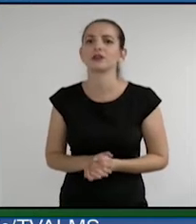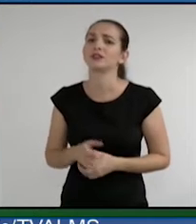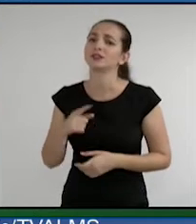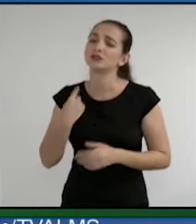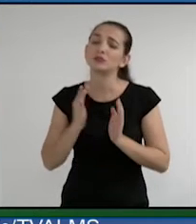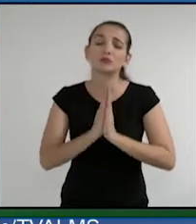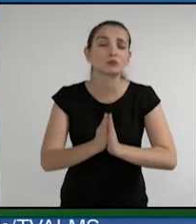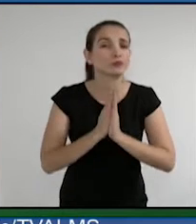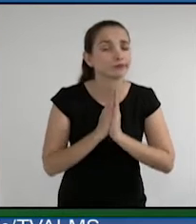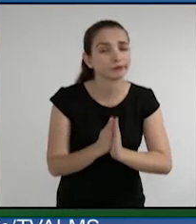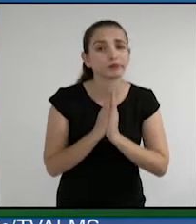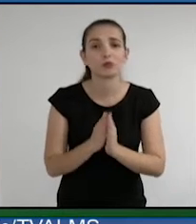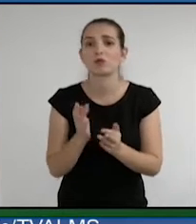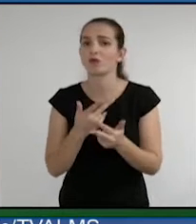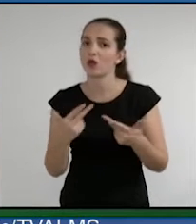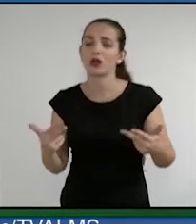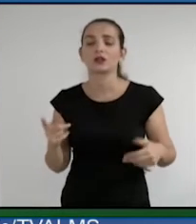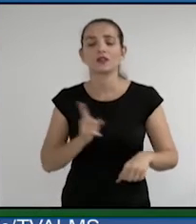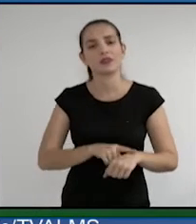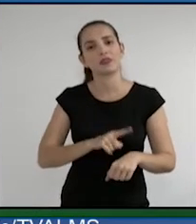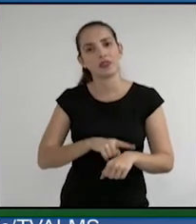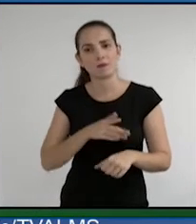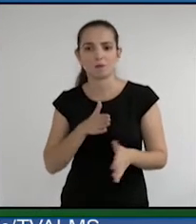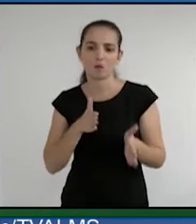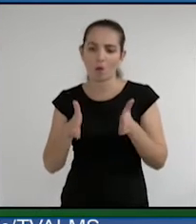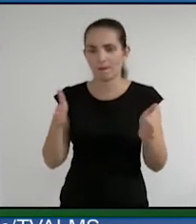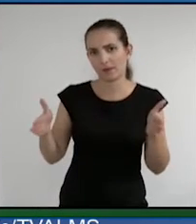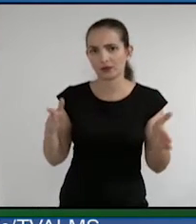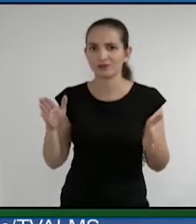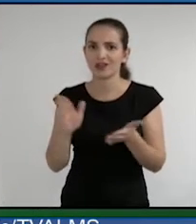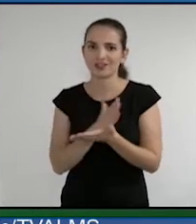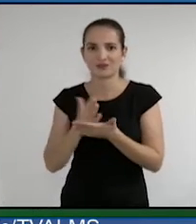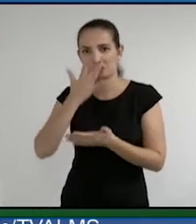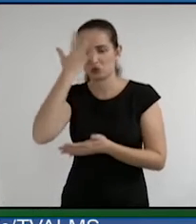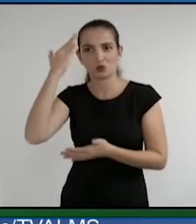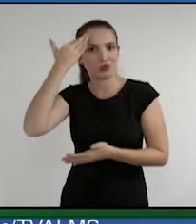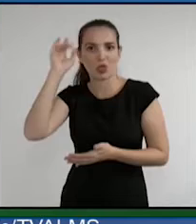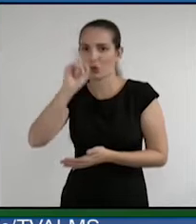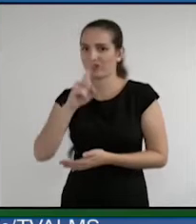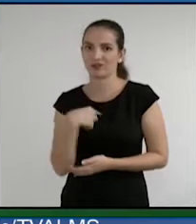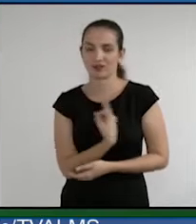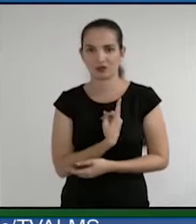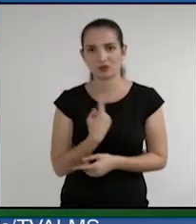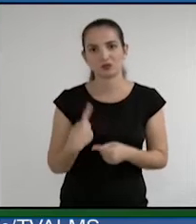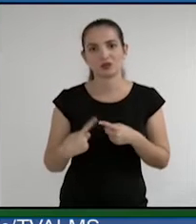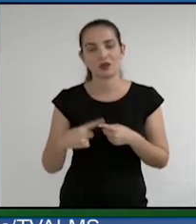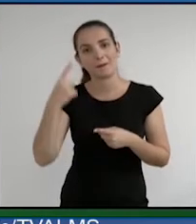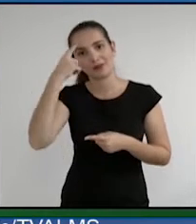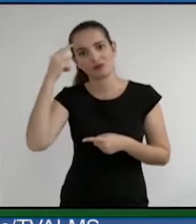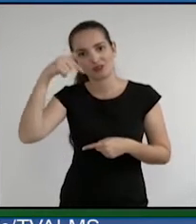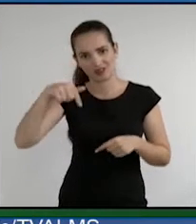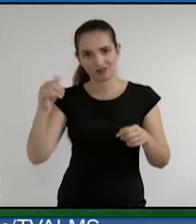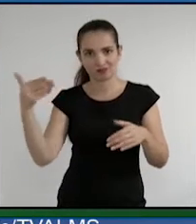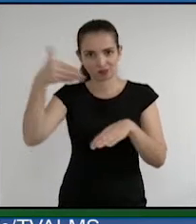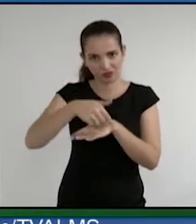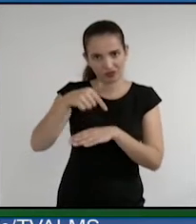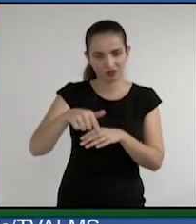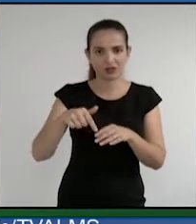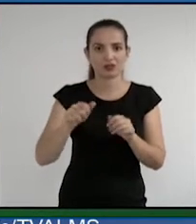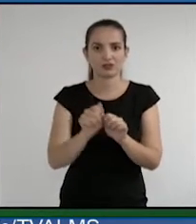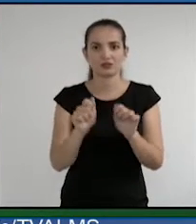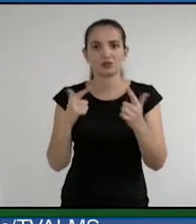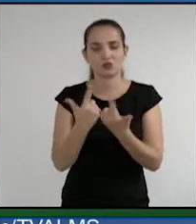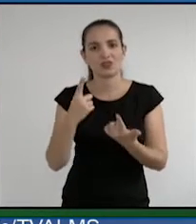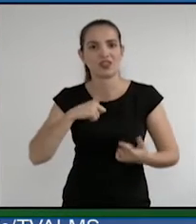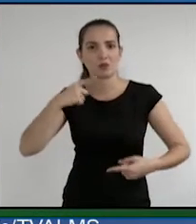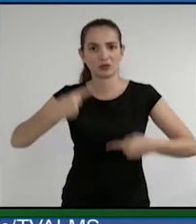apelo, e aí, em determinados momentos, fomos até mal interpretados, dizendo que estava trazendo para essa casa uma discussão